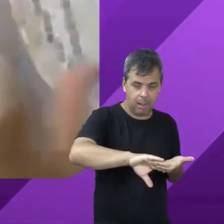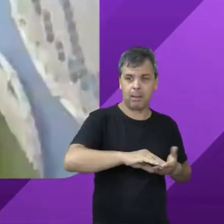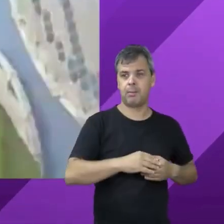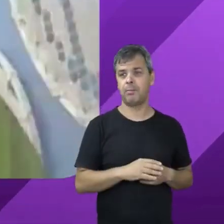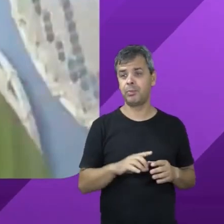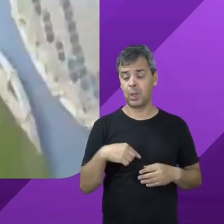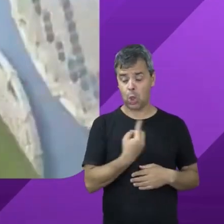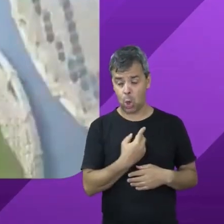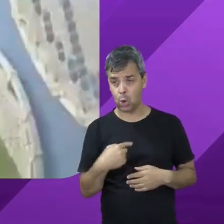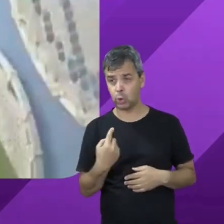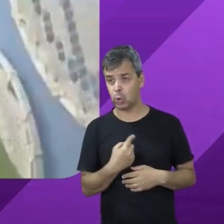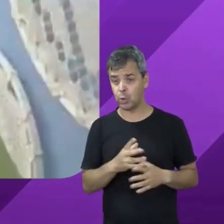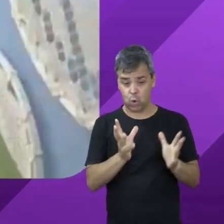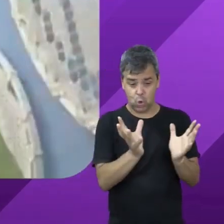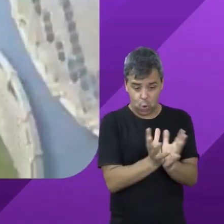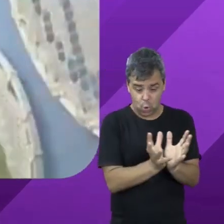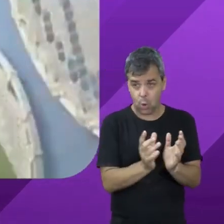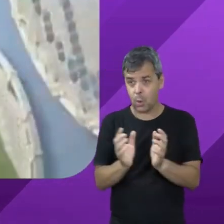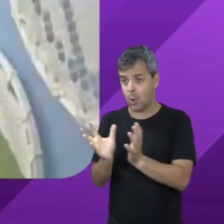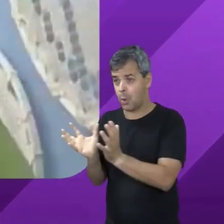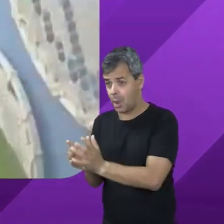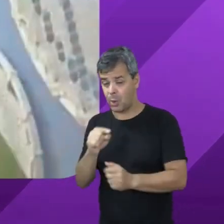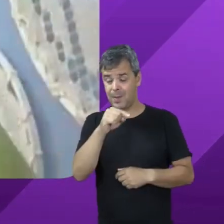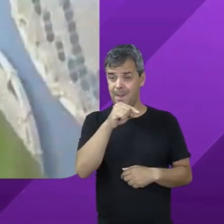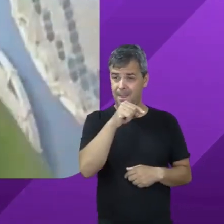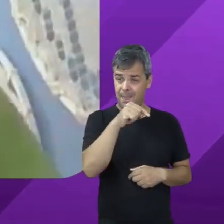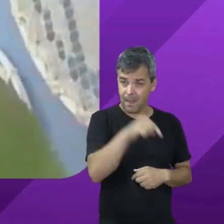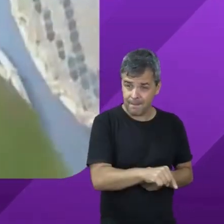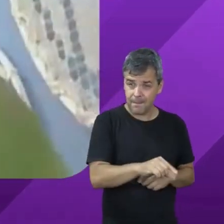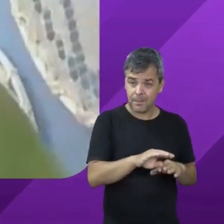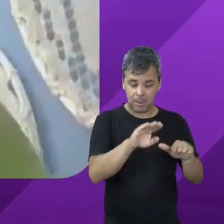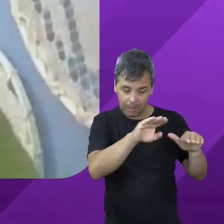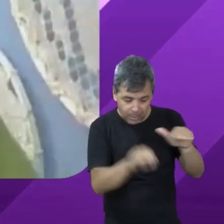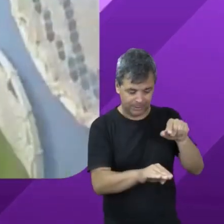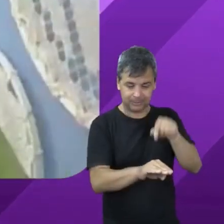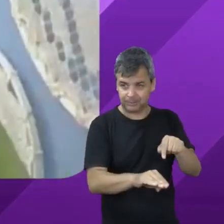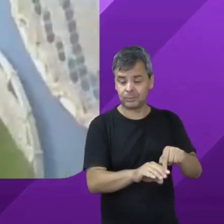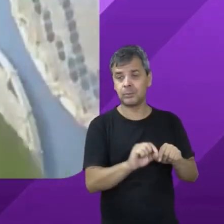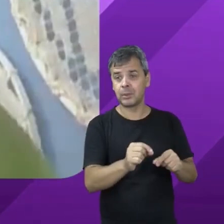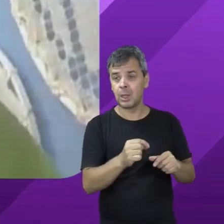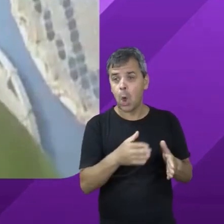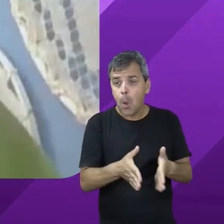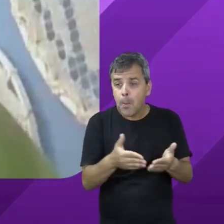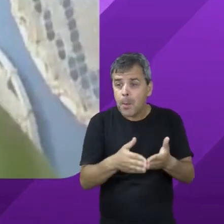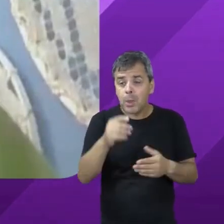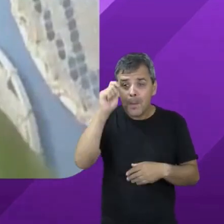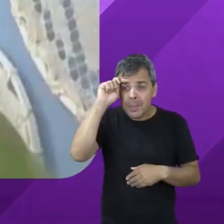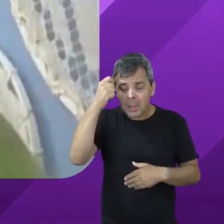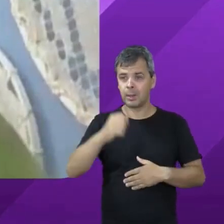Então, nós vamos falar dos grupos racializados de forma subalterna. Quem? População